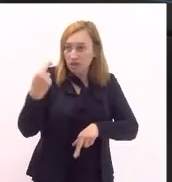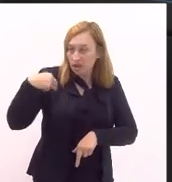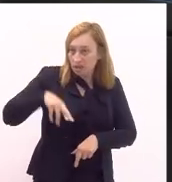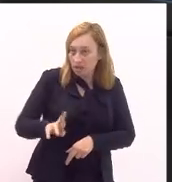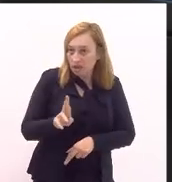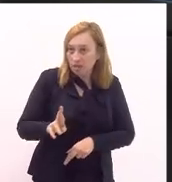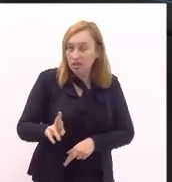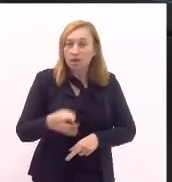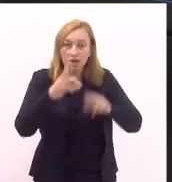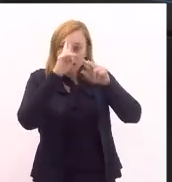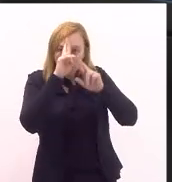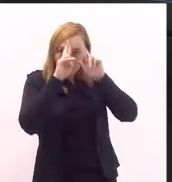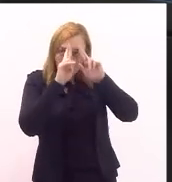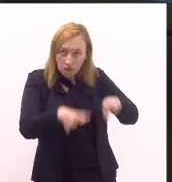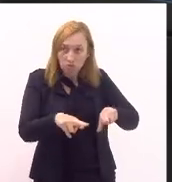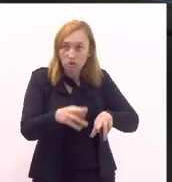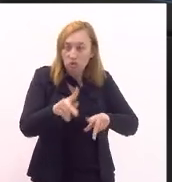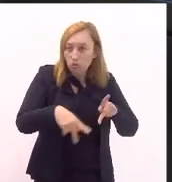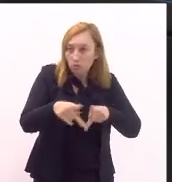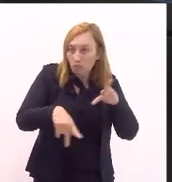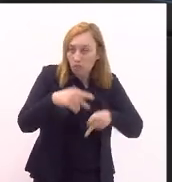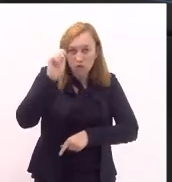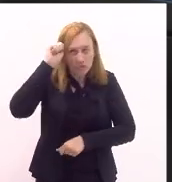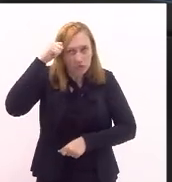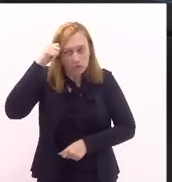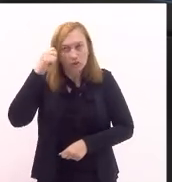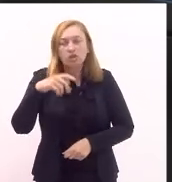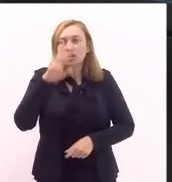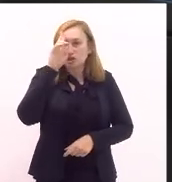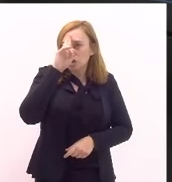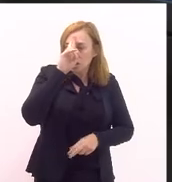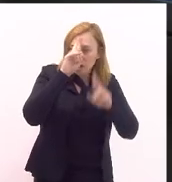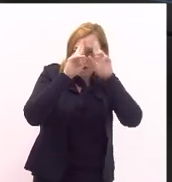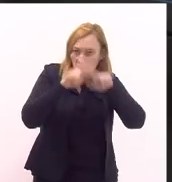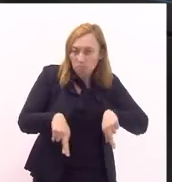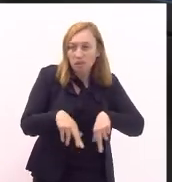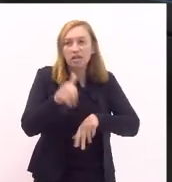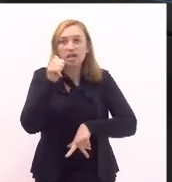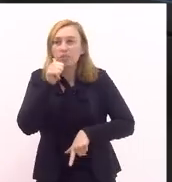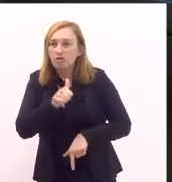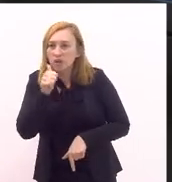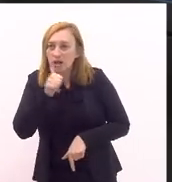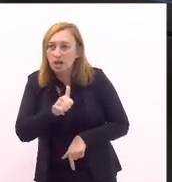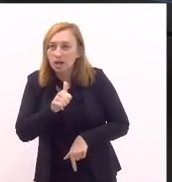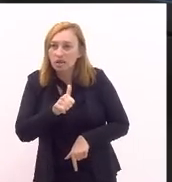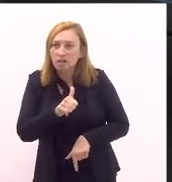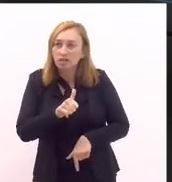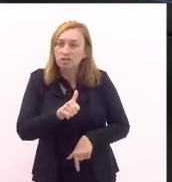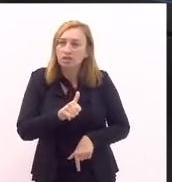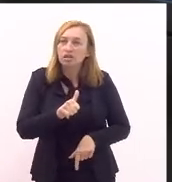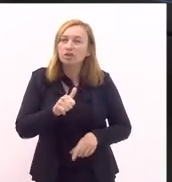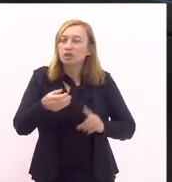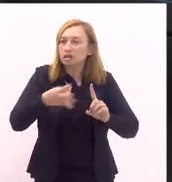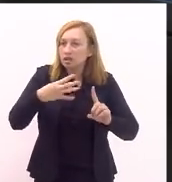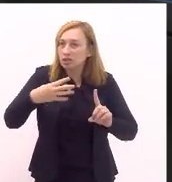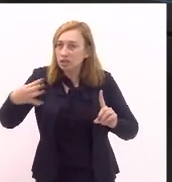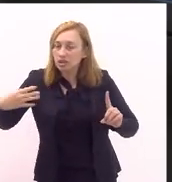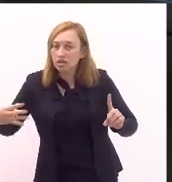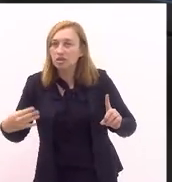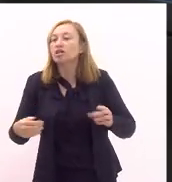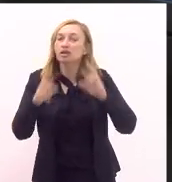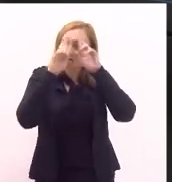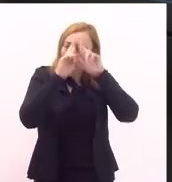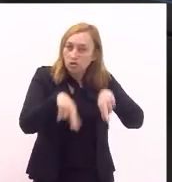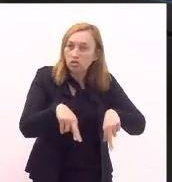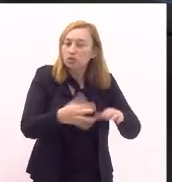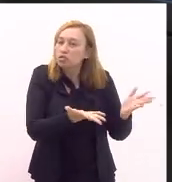que respeita o povo negro que respeita as mulheres que que respeita os LGBT que